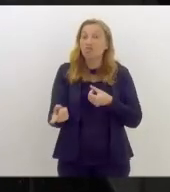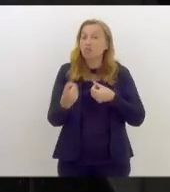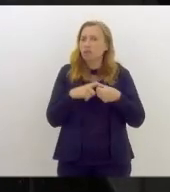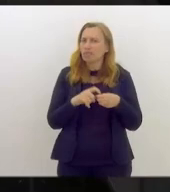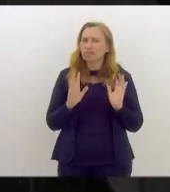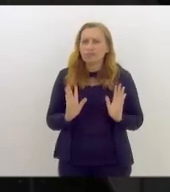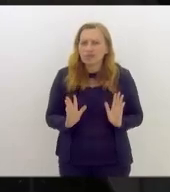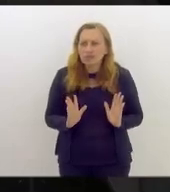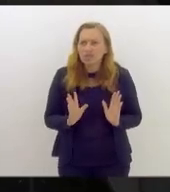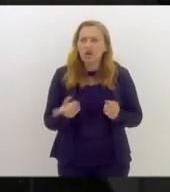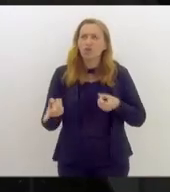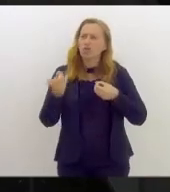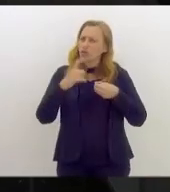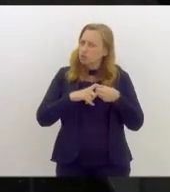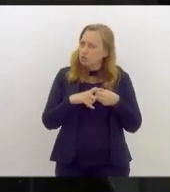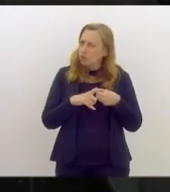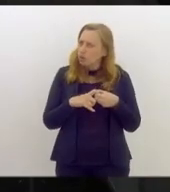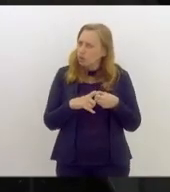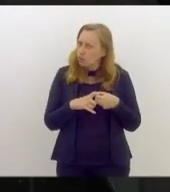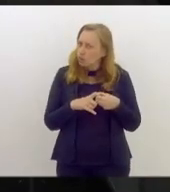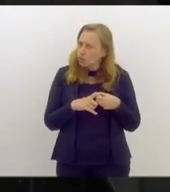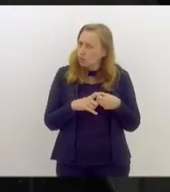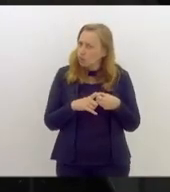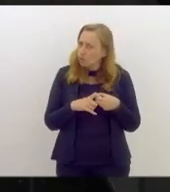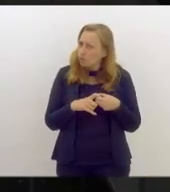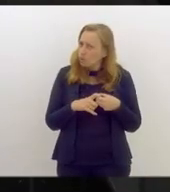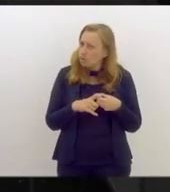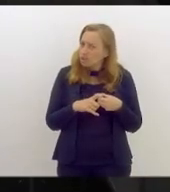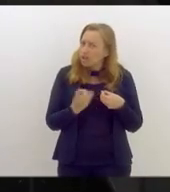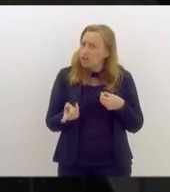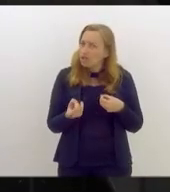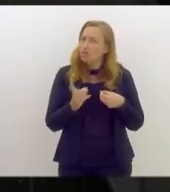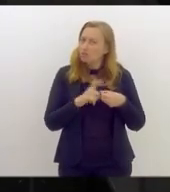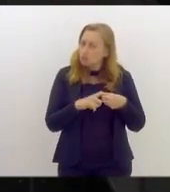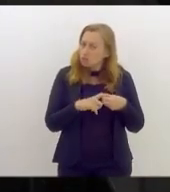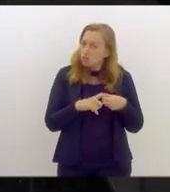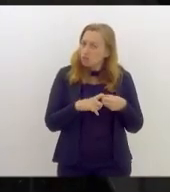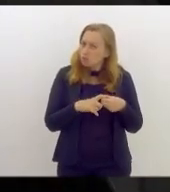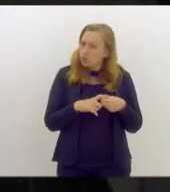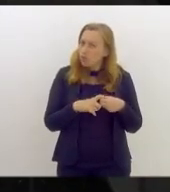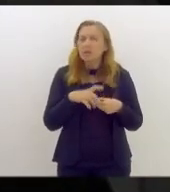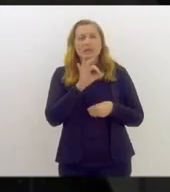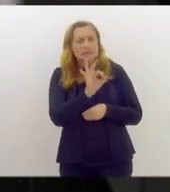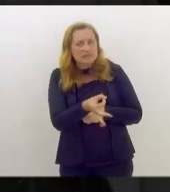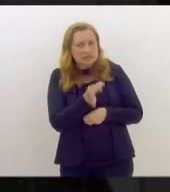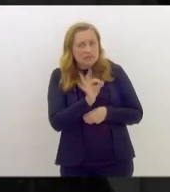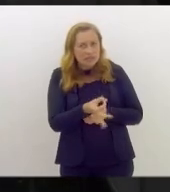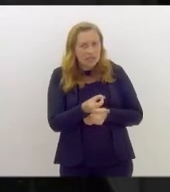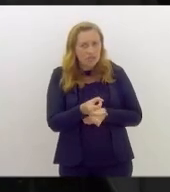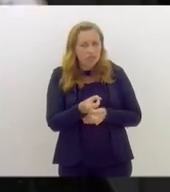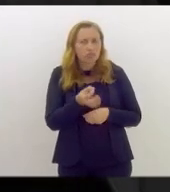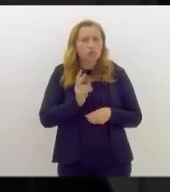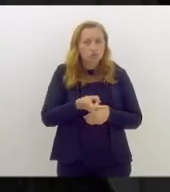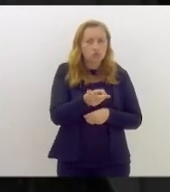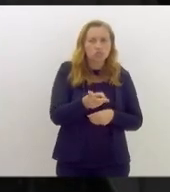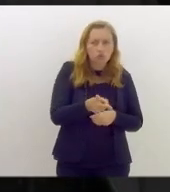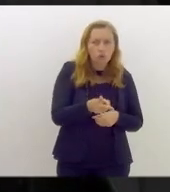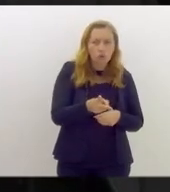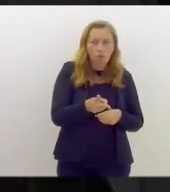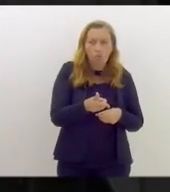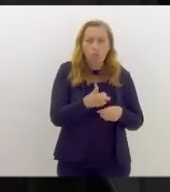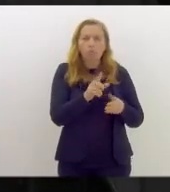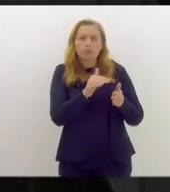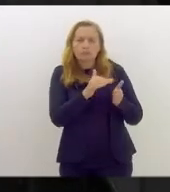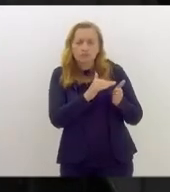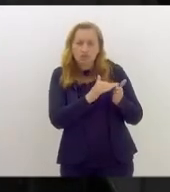mas recuando o recuo Olha aí ele recuou do recuo e de fato Manteve o corte as Universidades estão